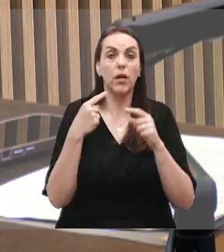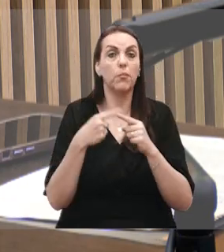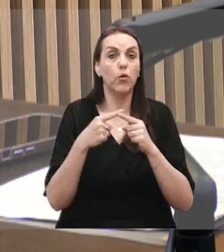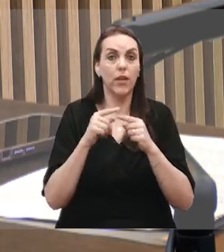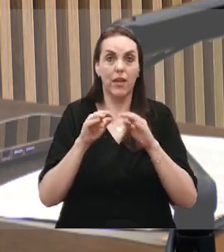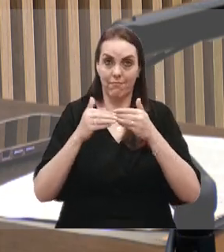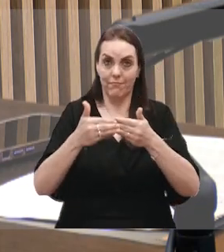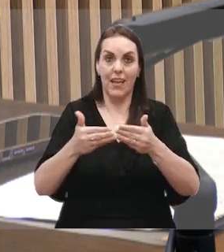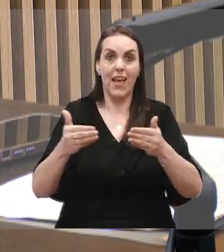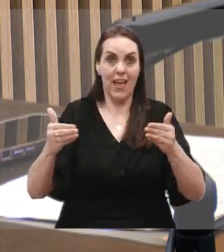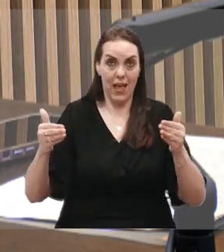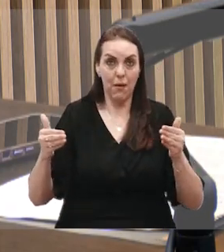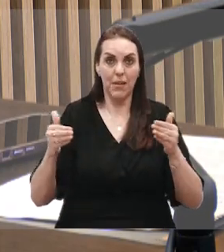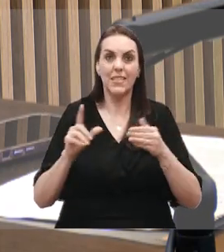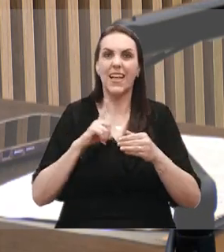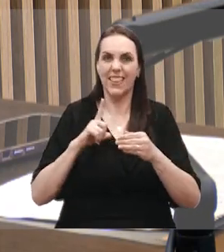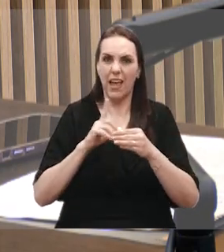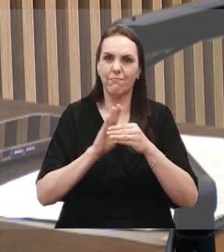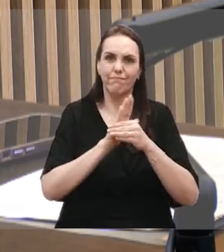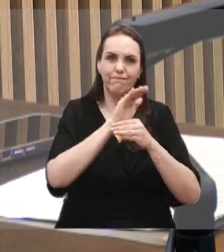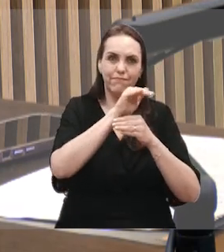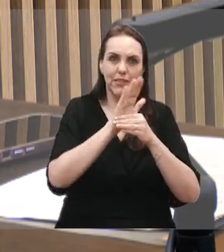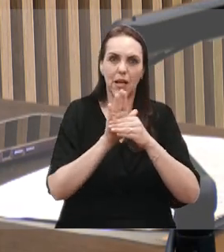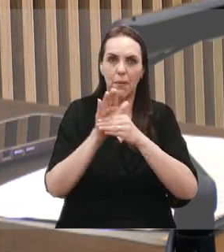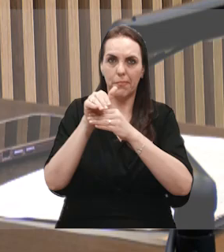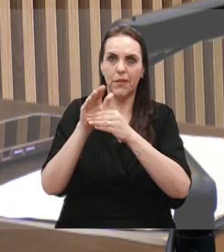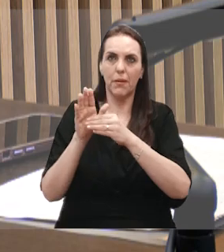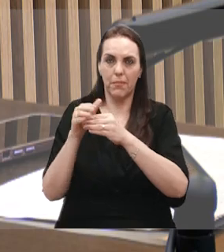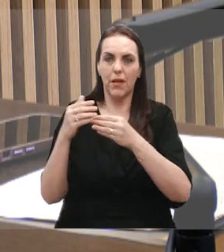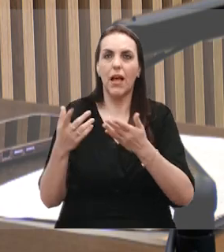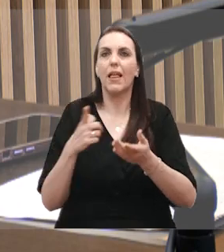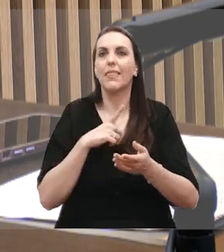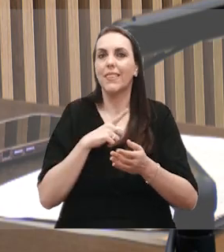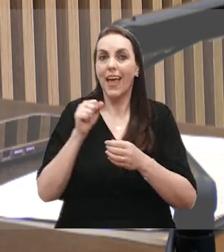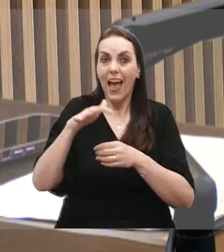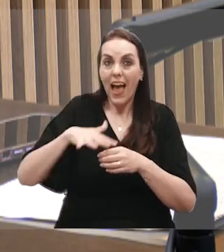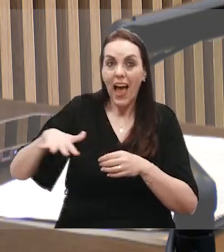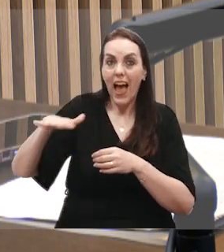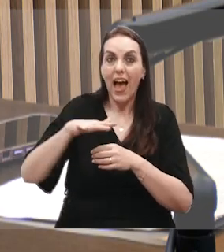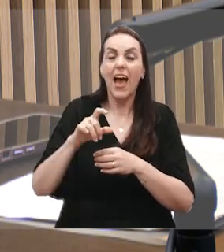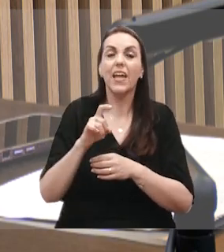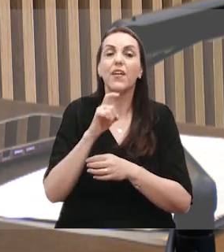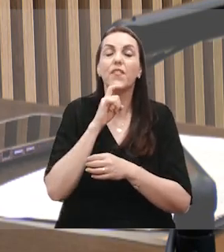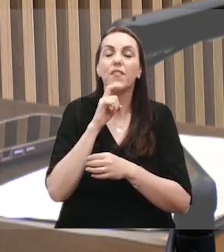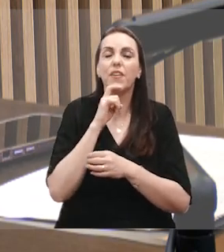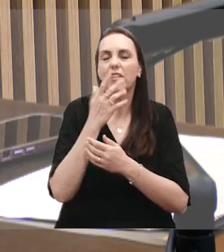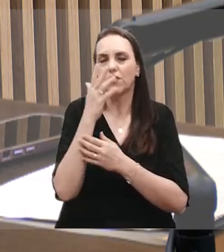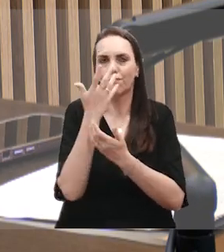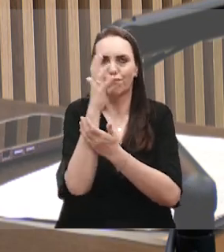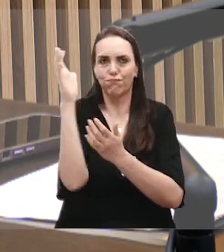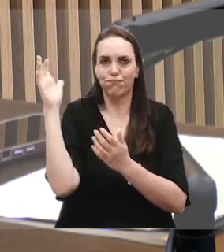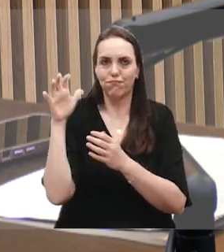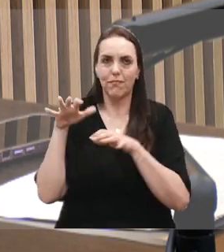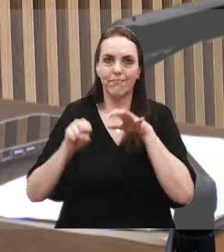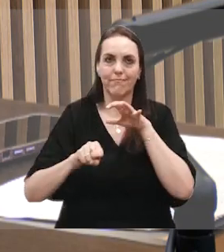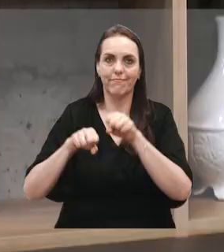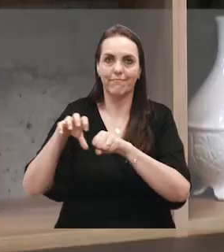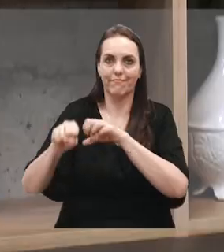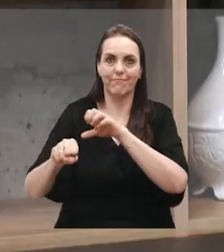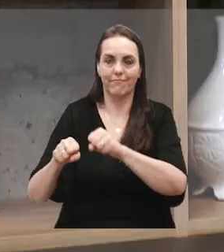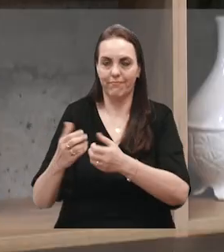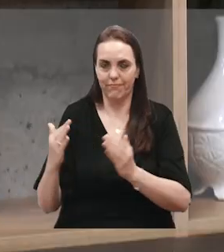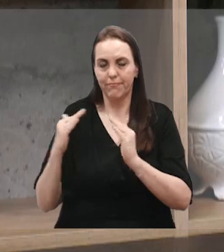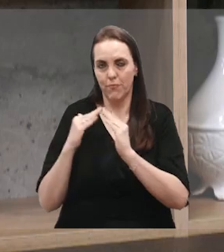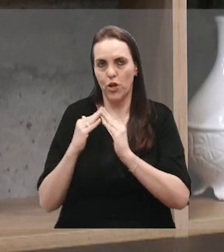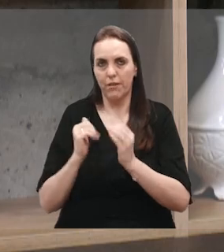represa realmente tem muitos becos, né, para dentro, né, que são áreas verdes antigas que foram loteadas, enfim, né.